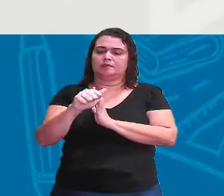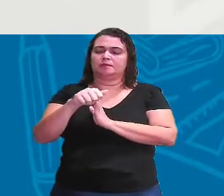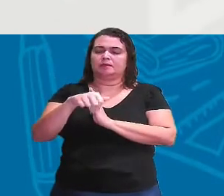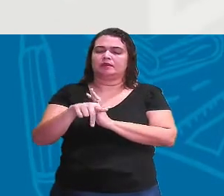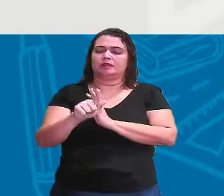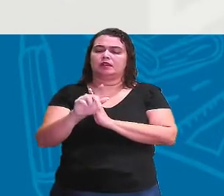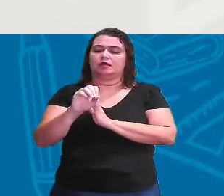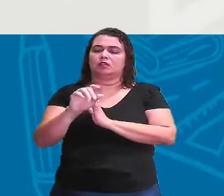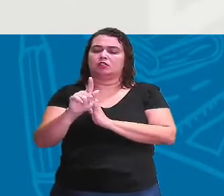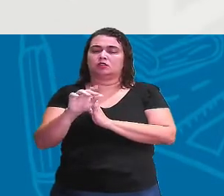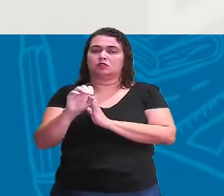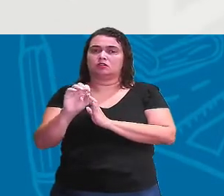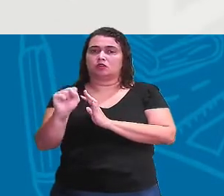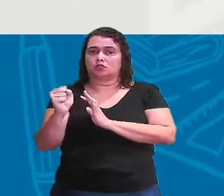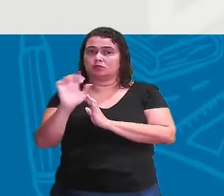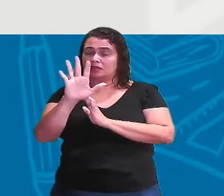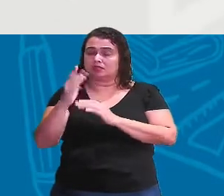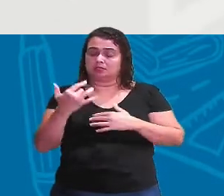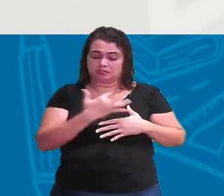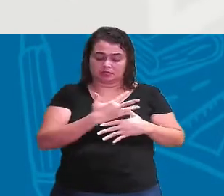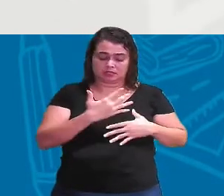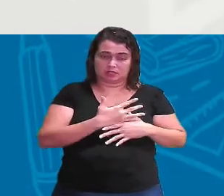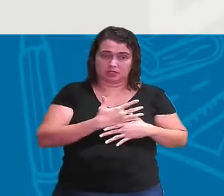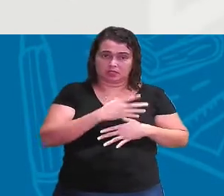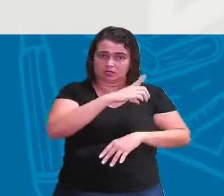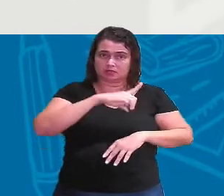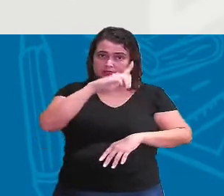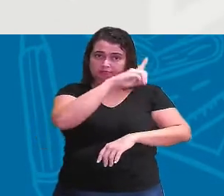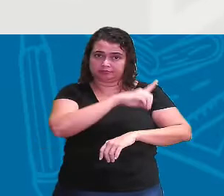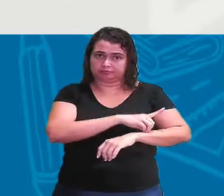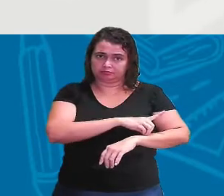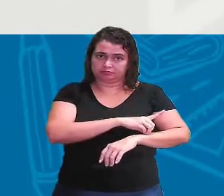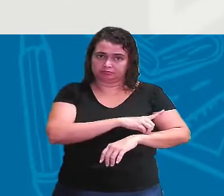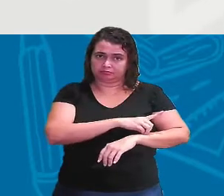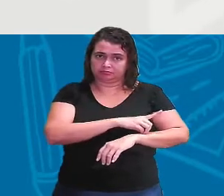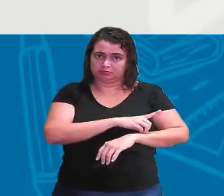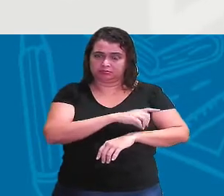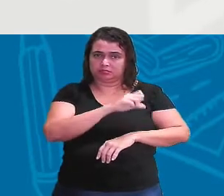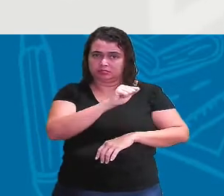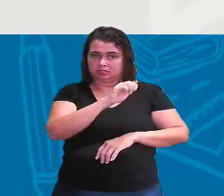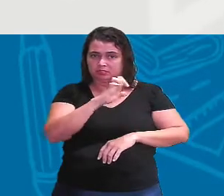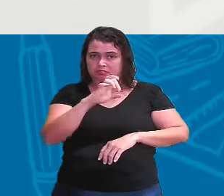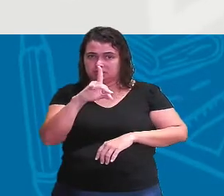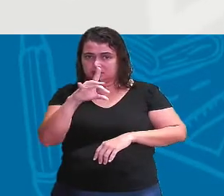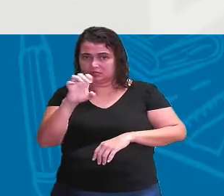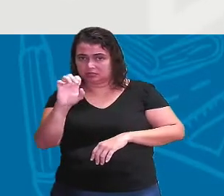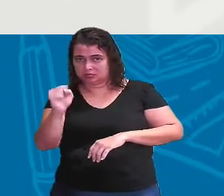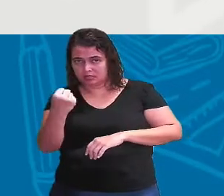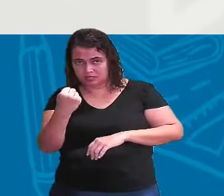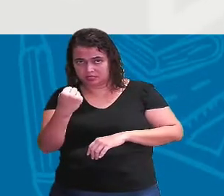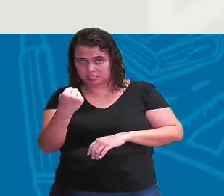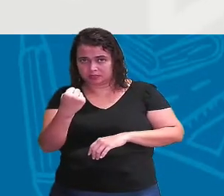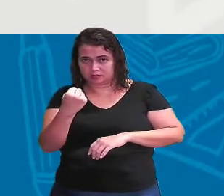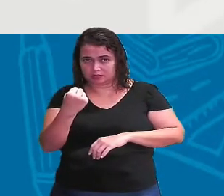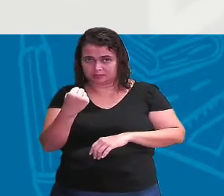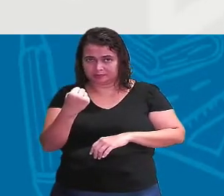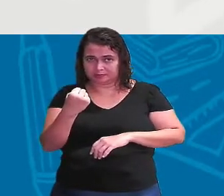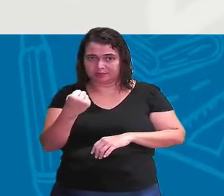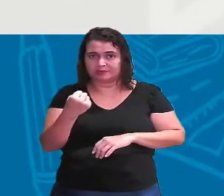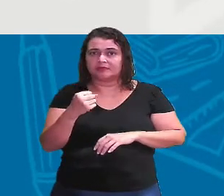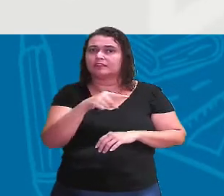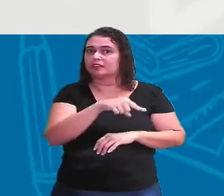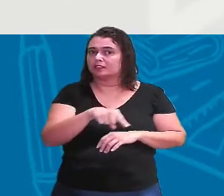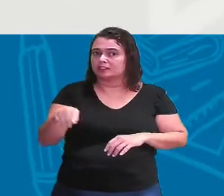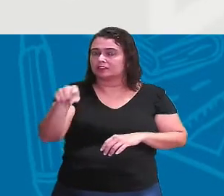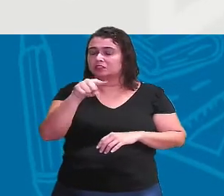a gente pensa em quem? No Aedes aegypti. Ficou clara essa informação? Eu espero que sim. Se não ficou, lembra que esse material é seu.